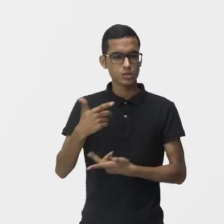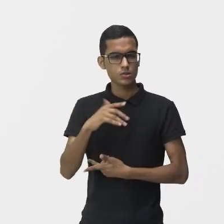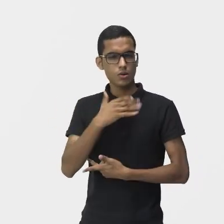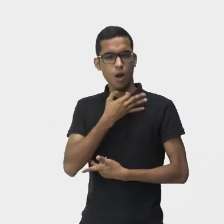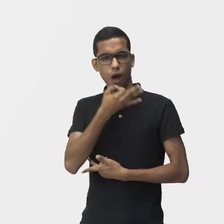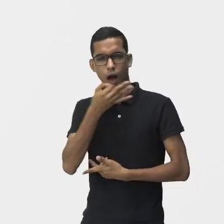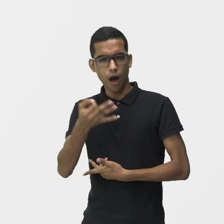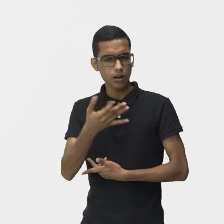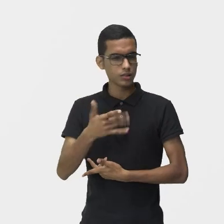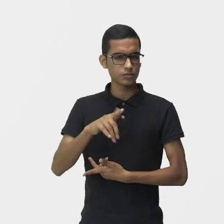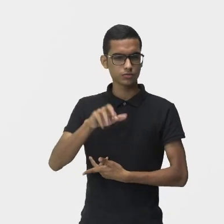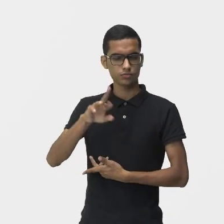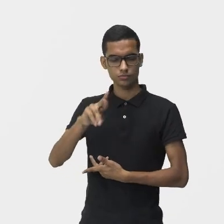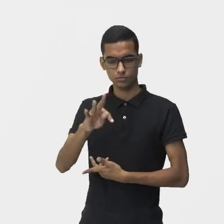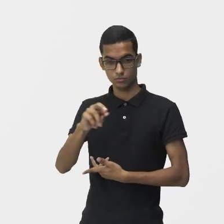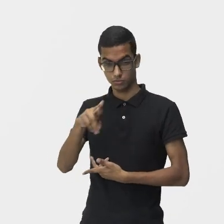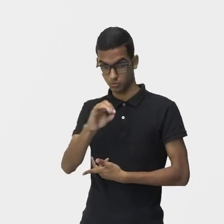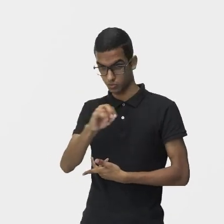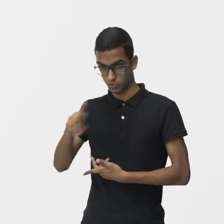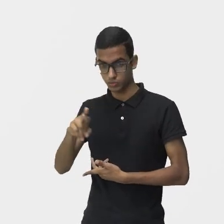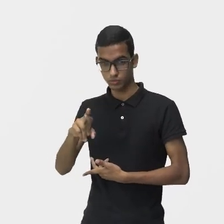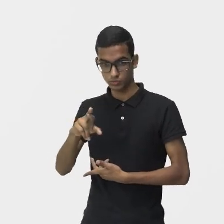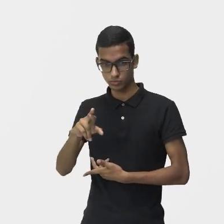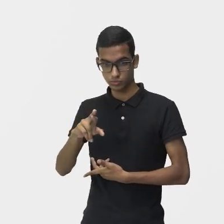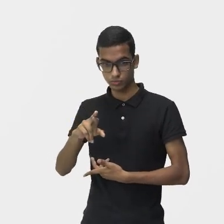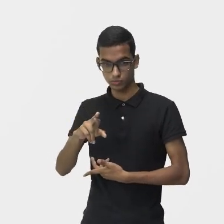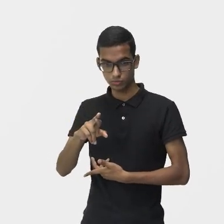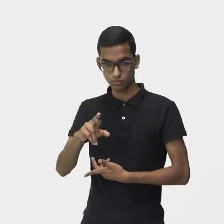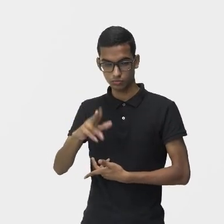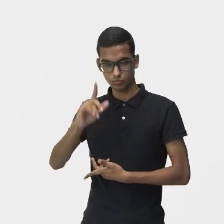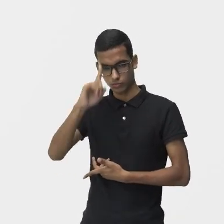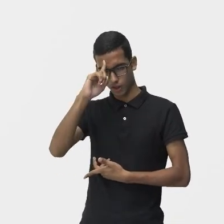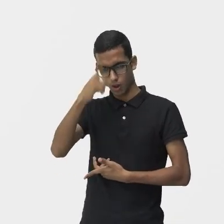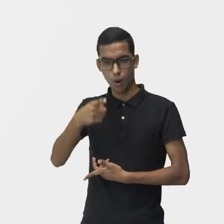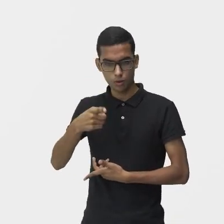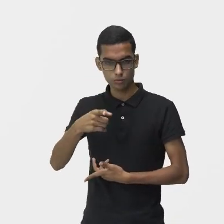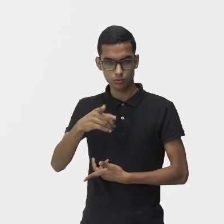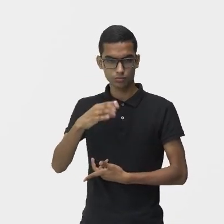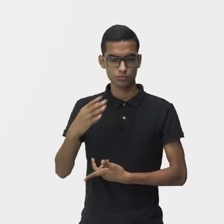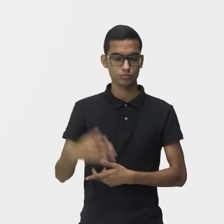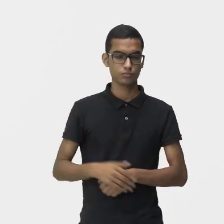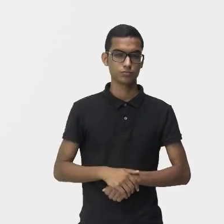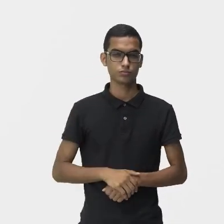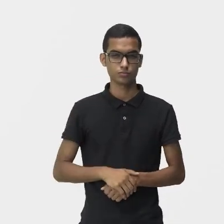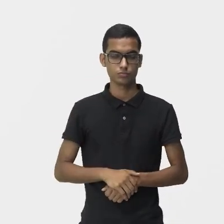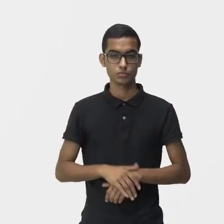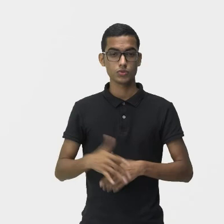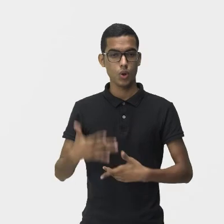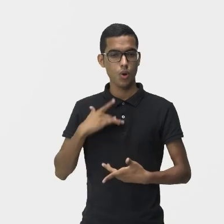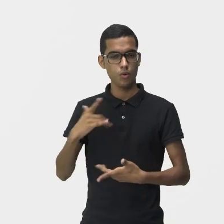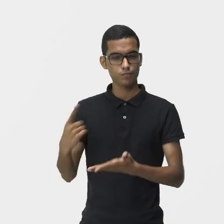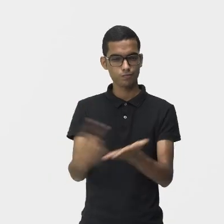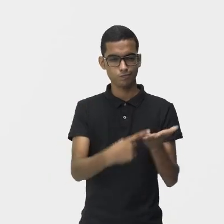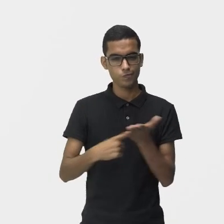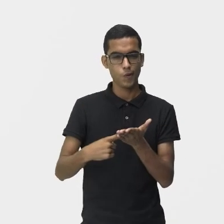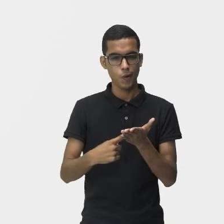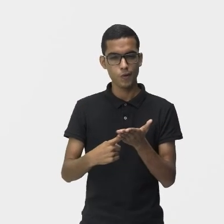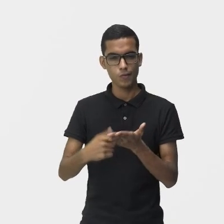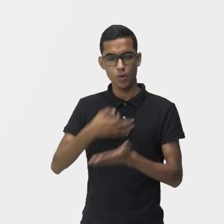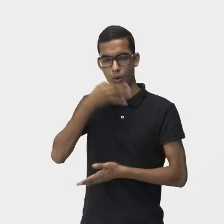foi um discurso de Robespierre durante o período da Convenção. A fala de